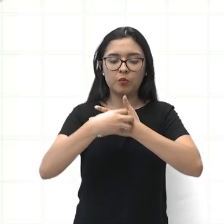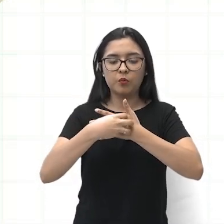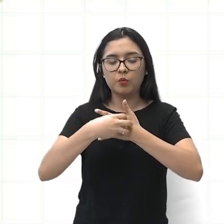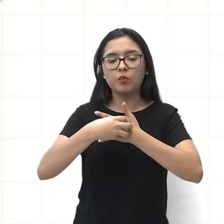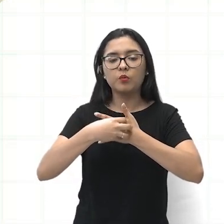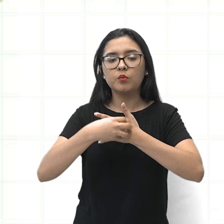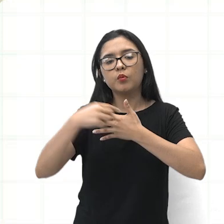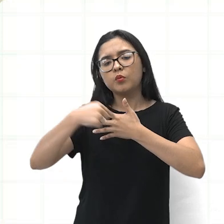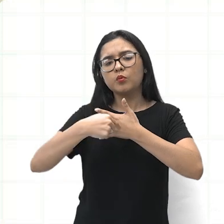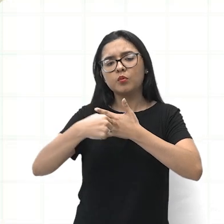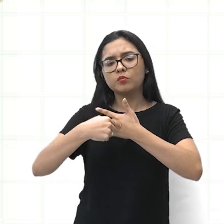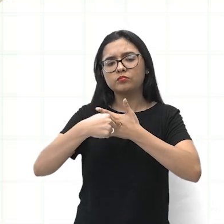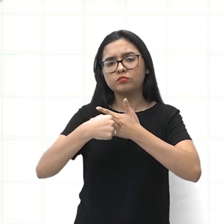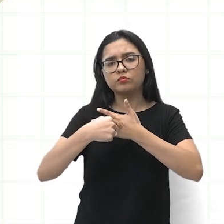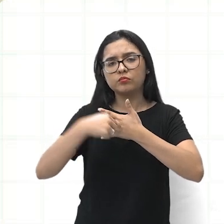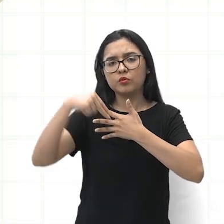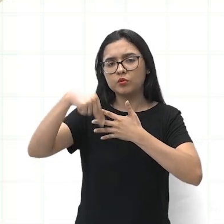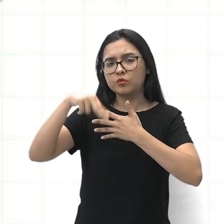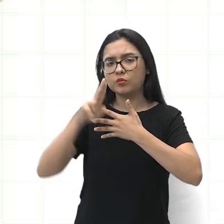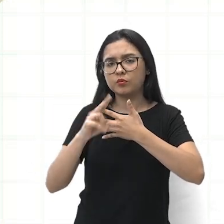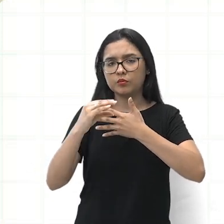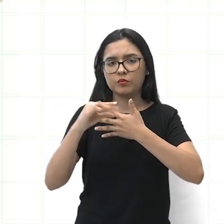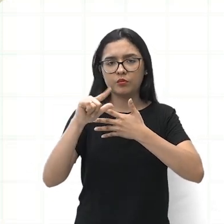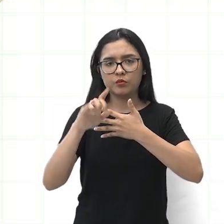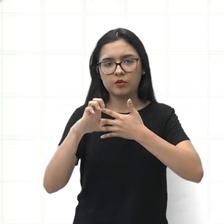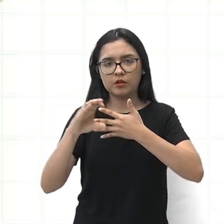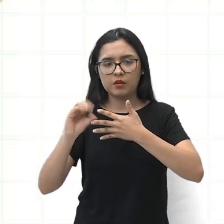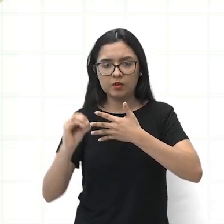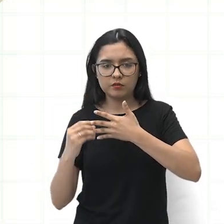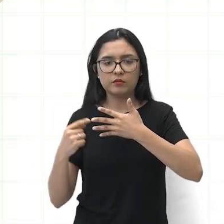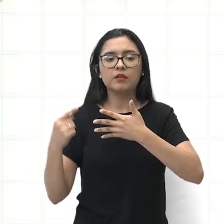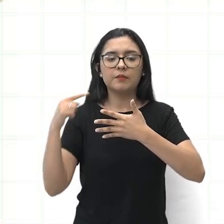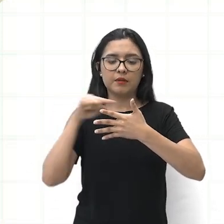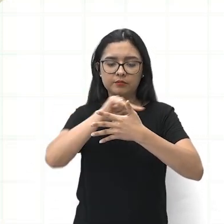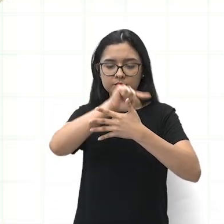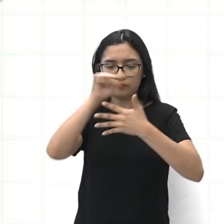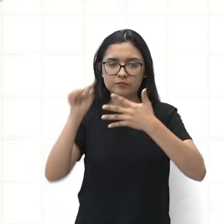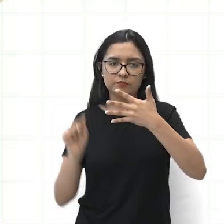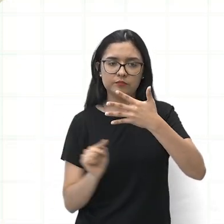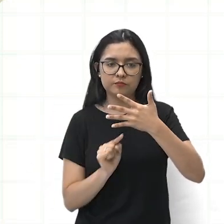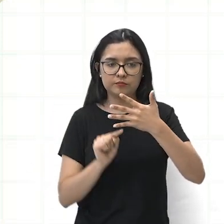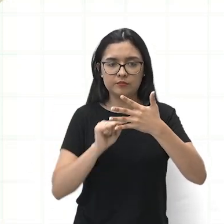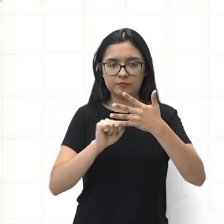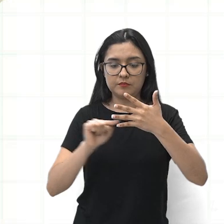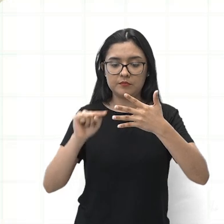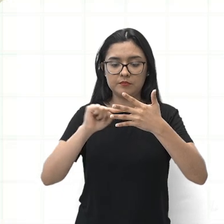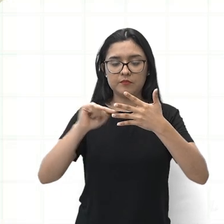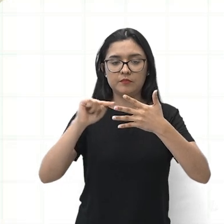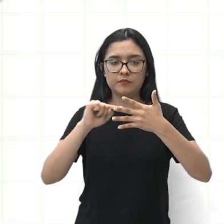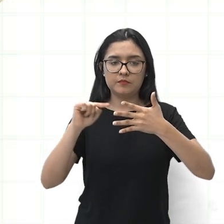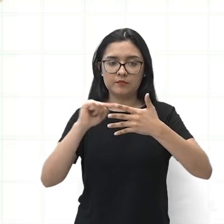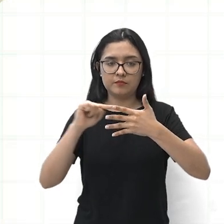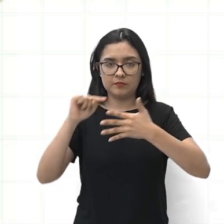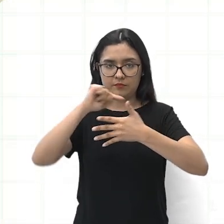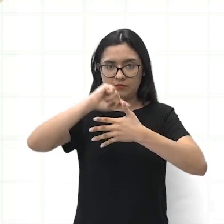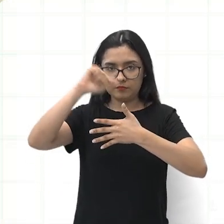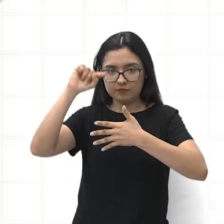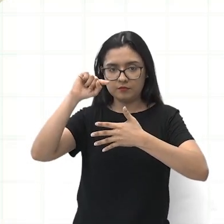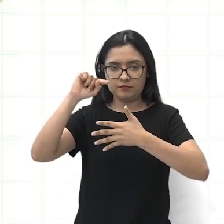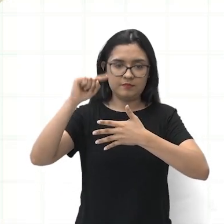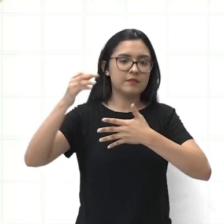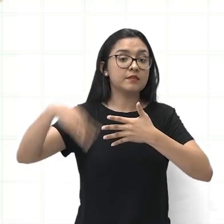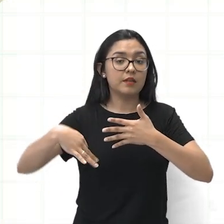representado aqui, né? E o corpo celular é esse formato todo estrelado, exceto a cauda, tá?